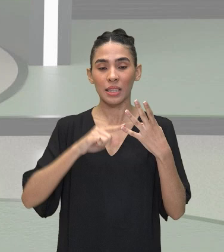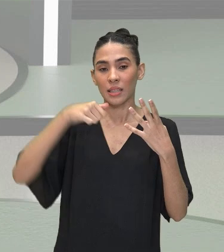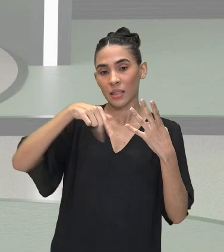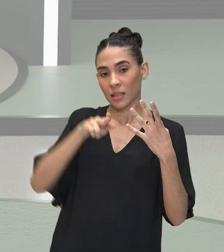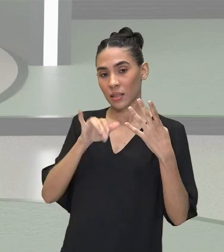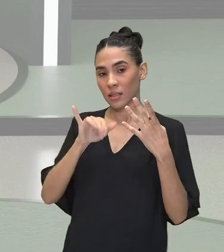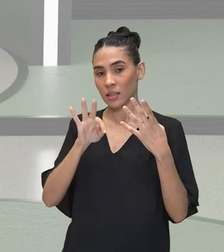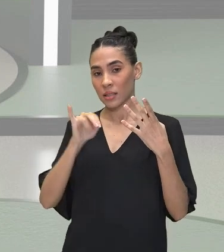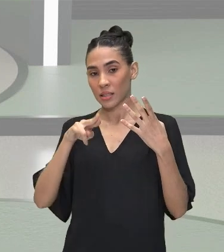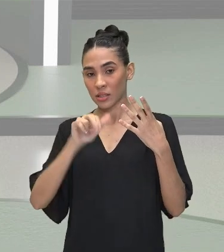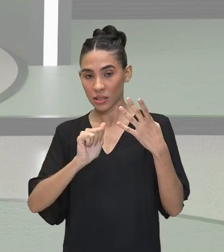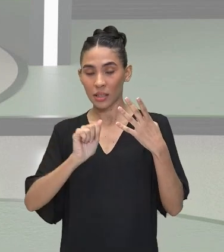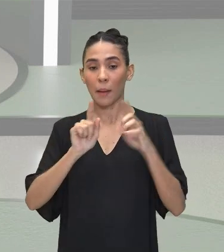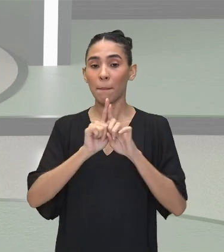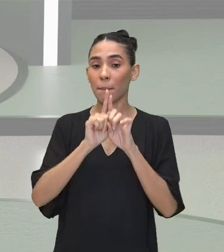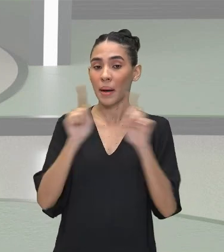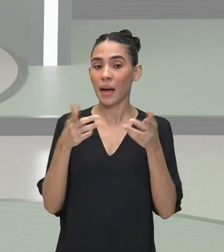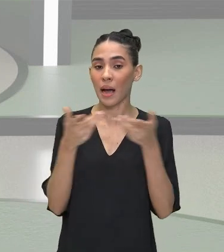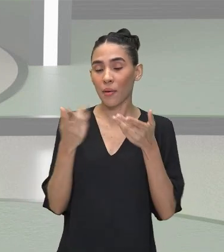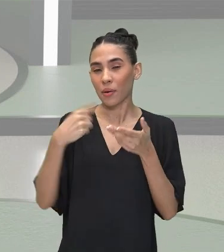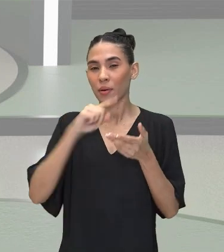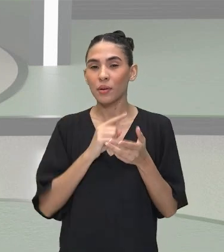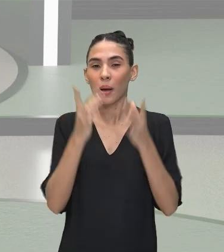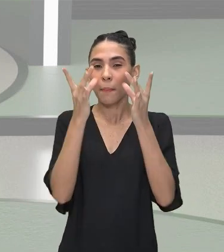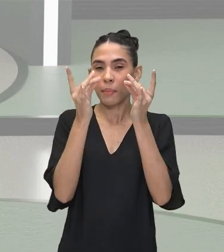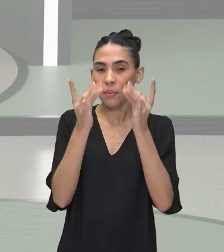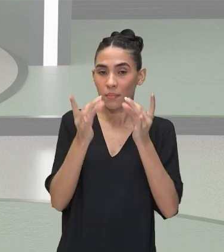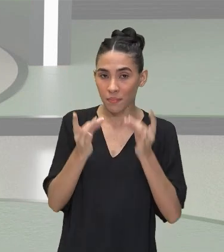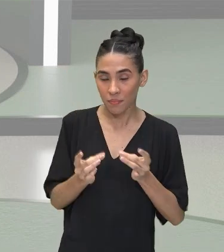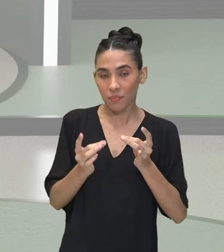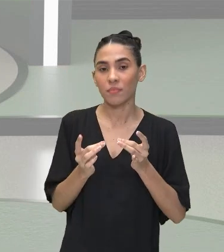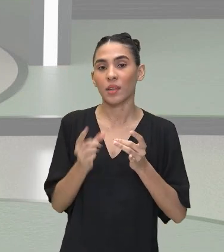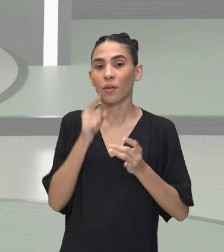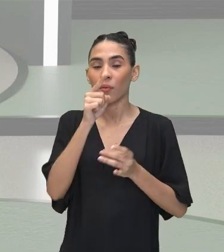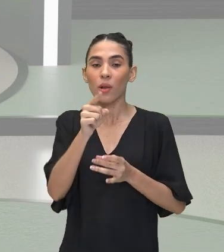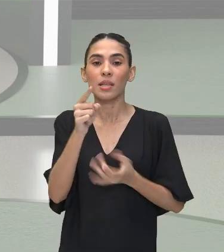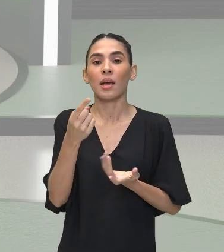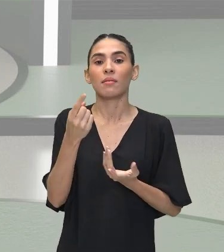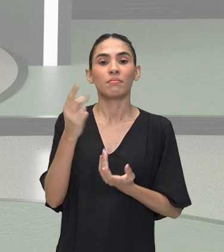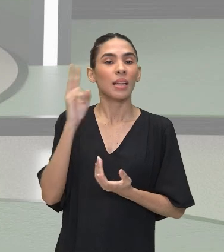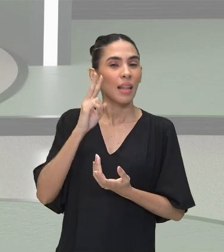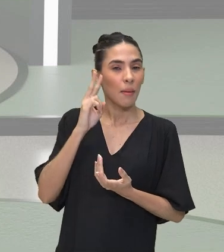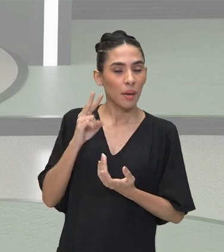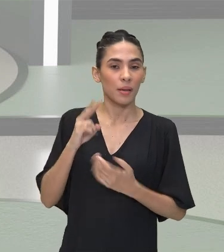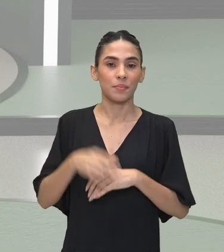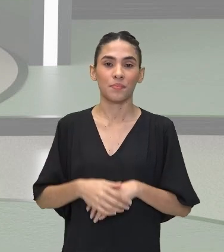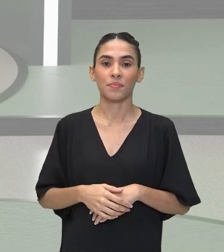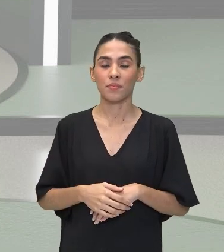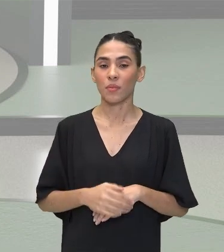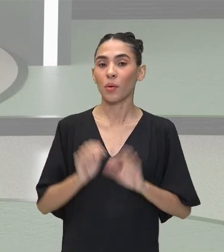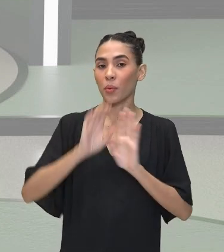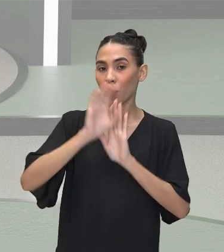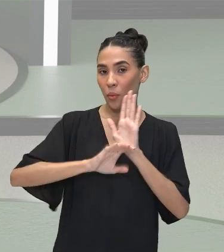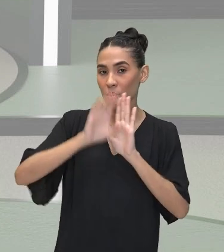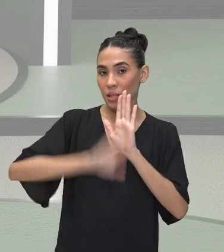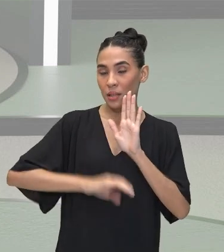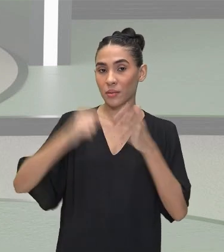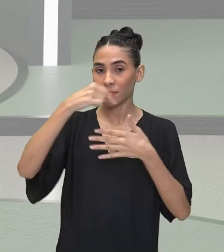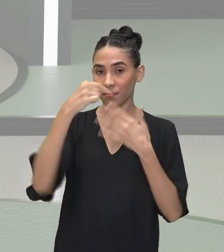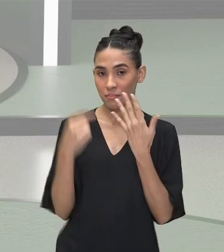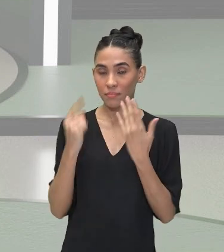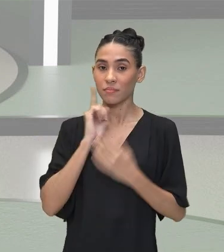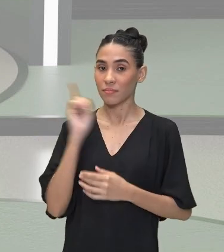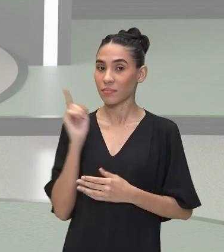aqui. Mas agora a gente vai rever de um por um, para vocês revisarem o conceito de cada um. Então,